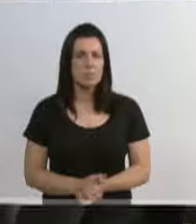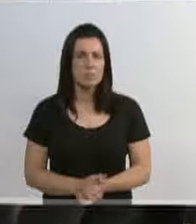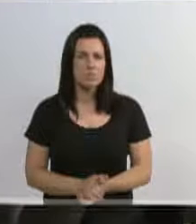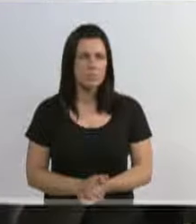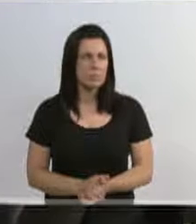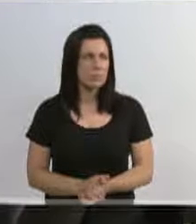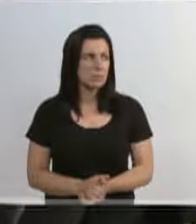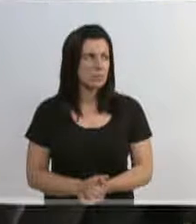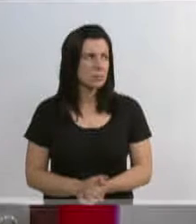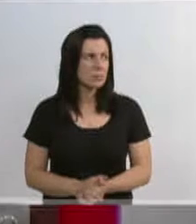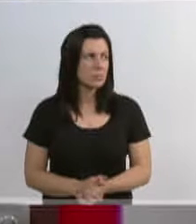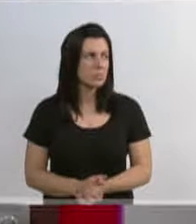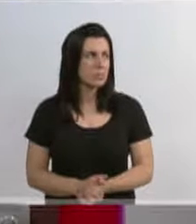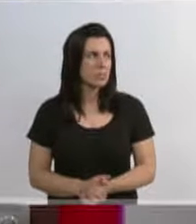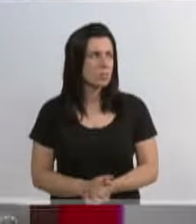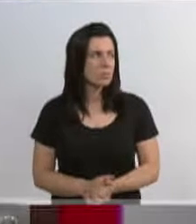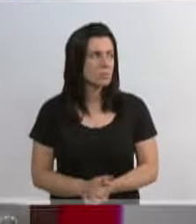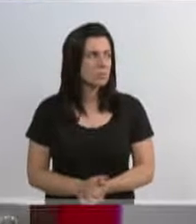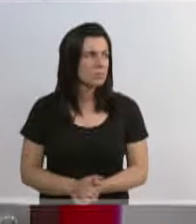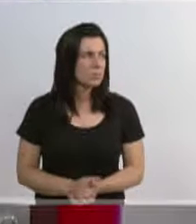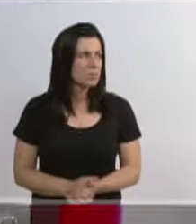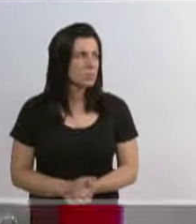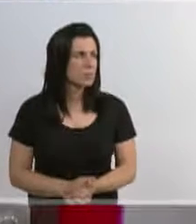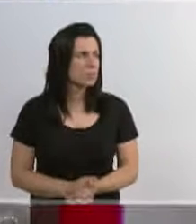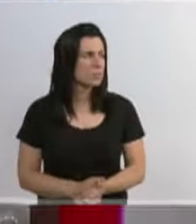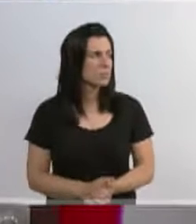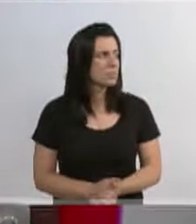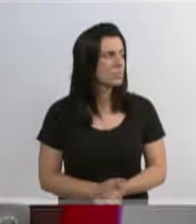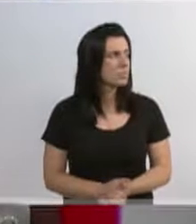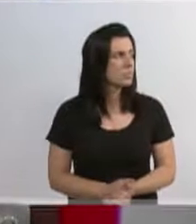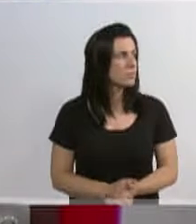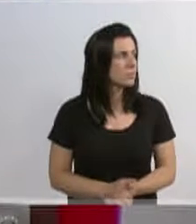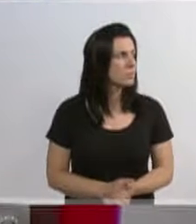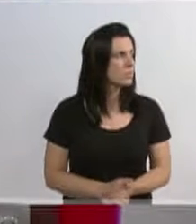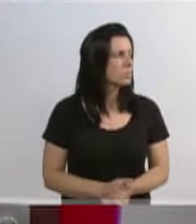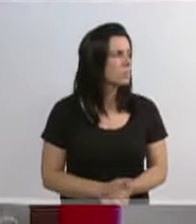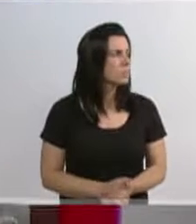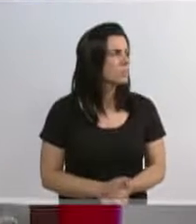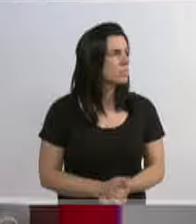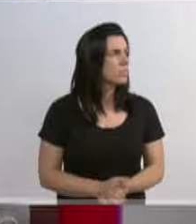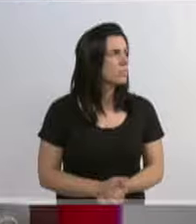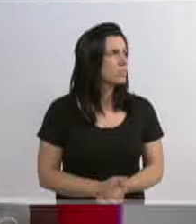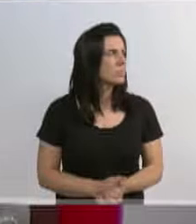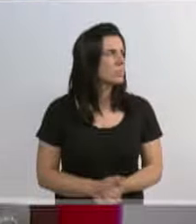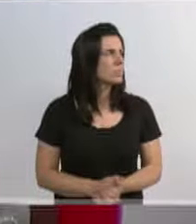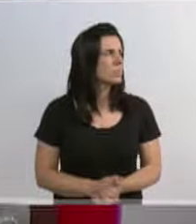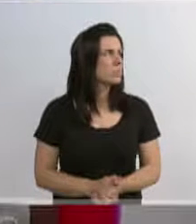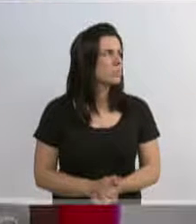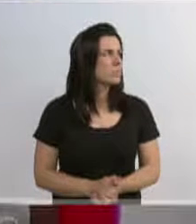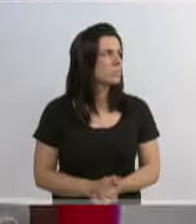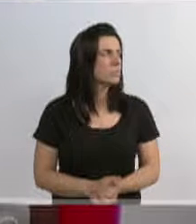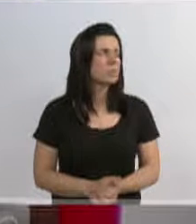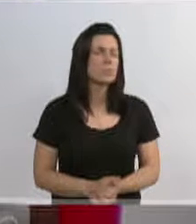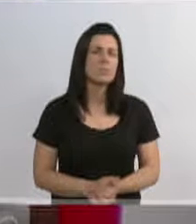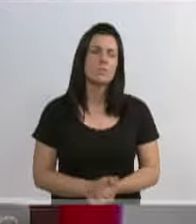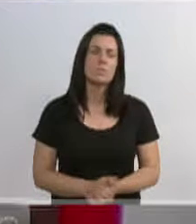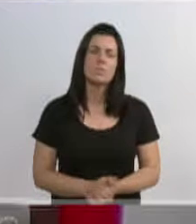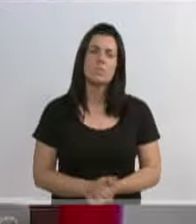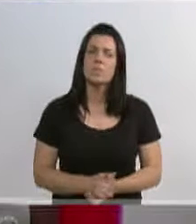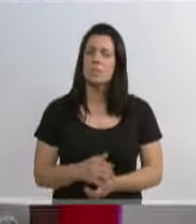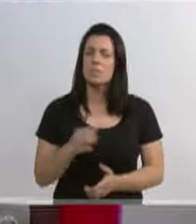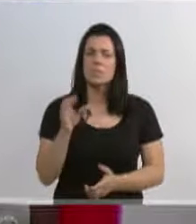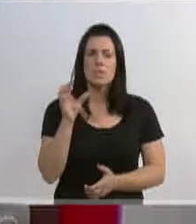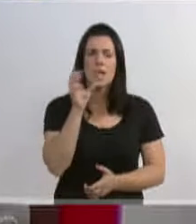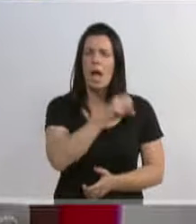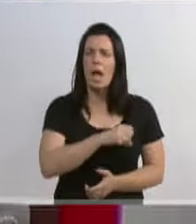Senhor presidente e mais vereadores, eu vou ser muito breve, vou utilizar até os 37 minutos do